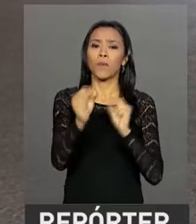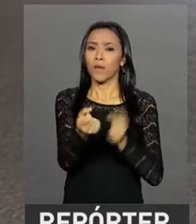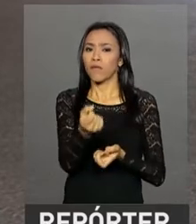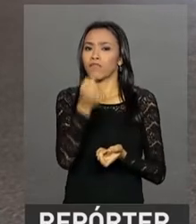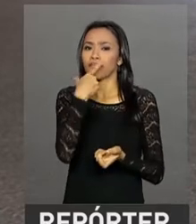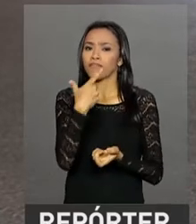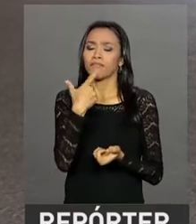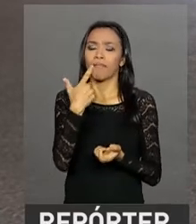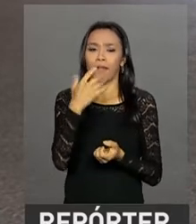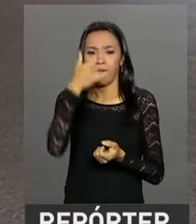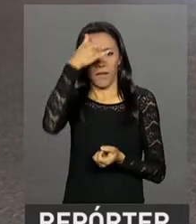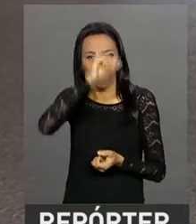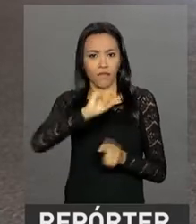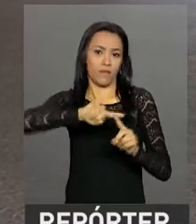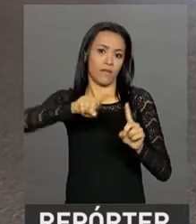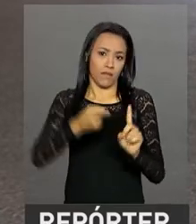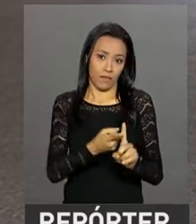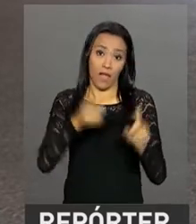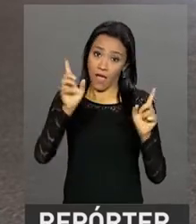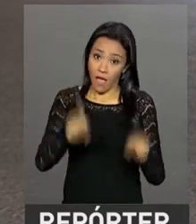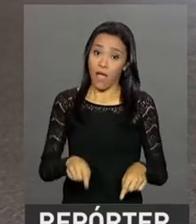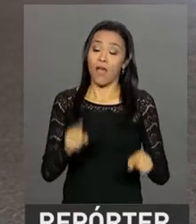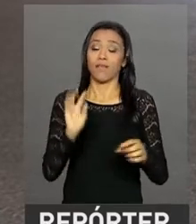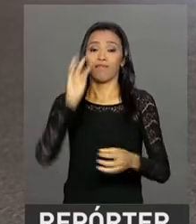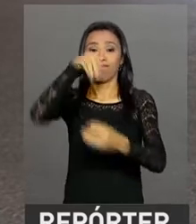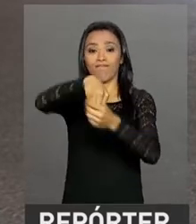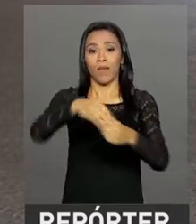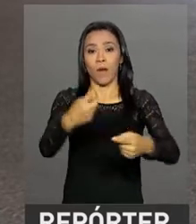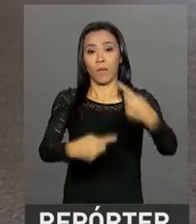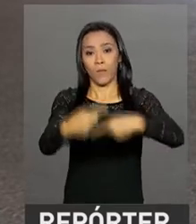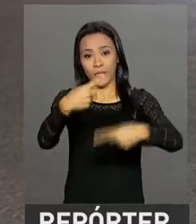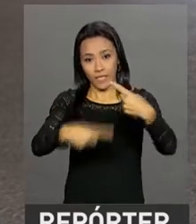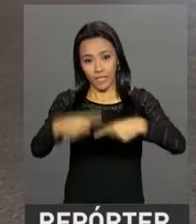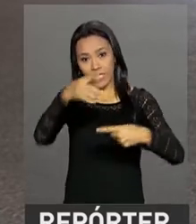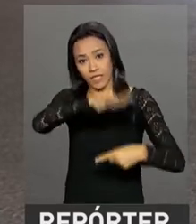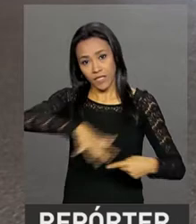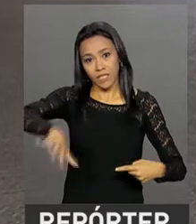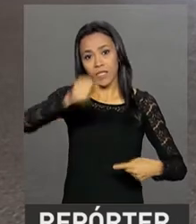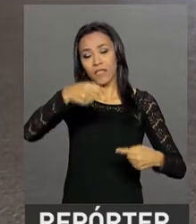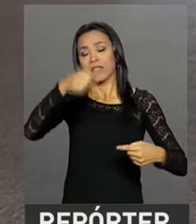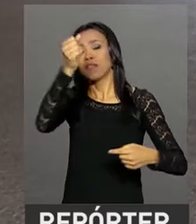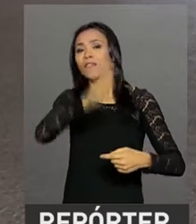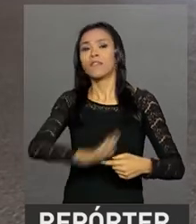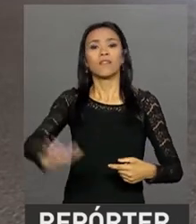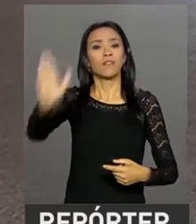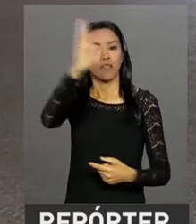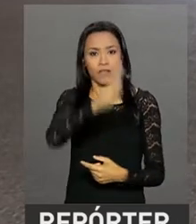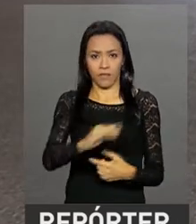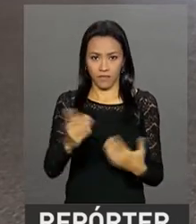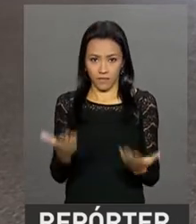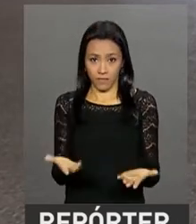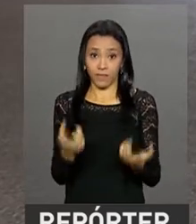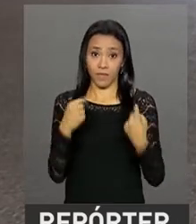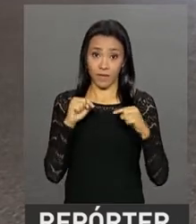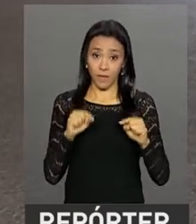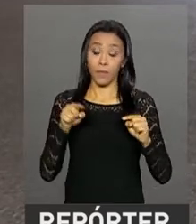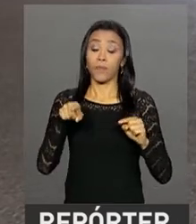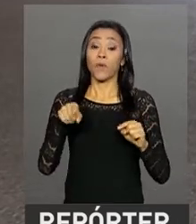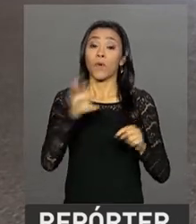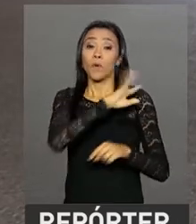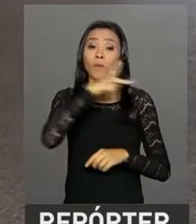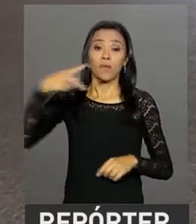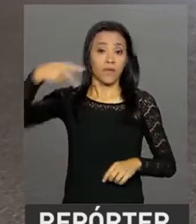fazem parte da política nacional de saúde sexual e reprodutiva da mulher além disso o presidente